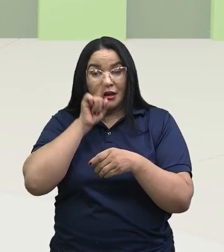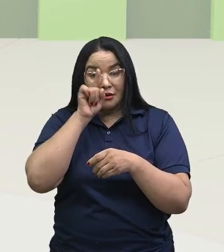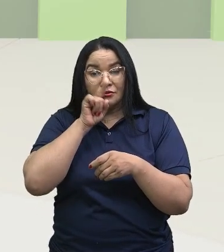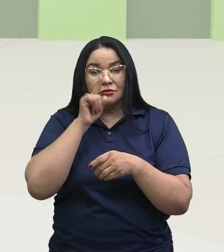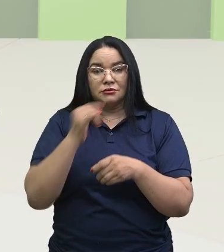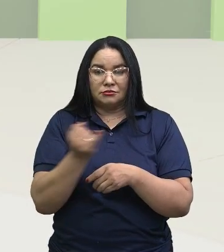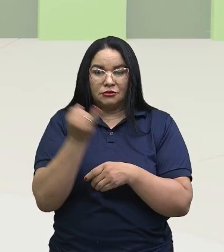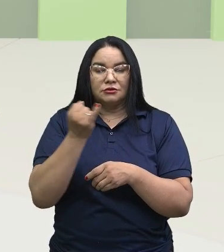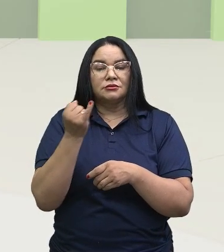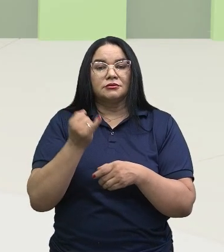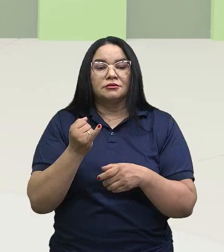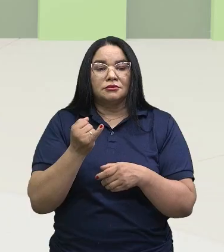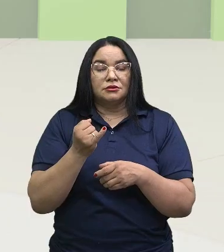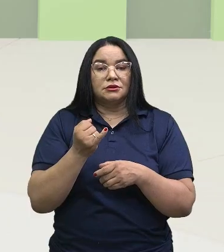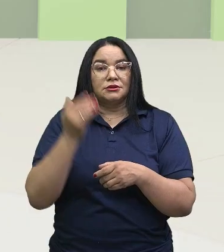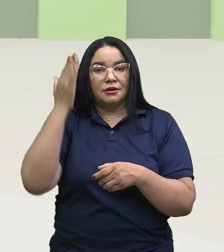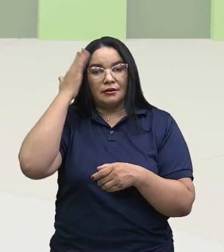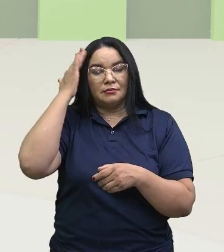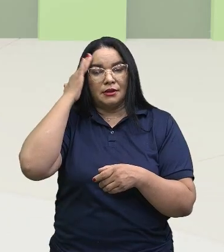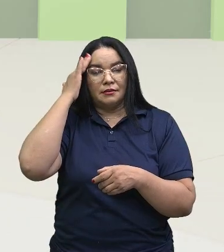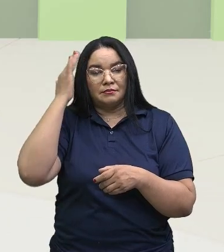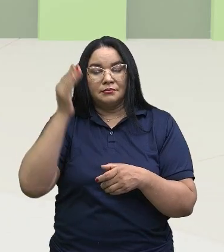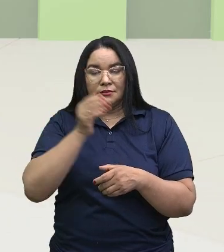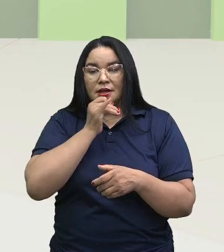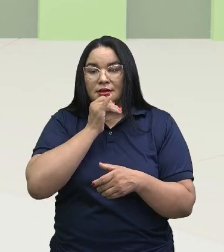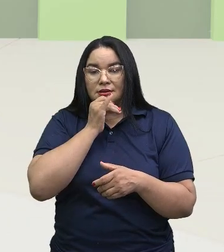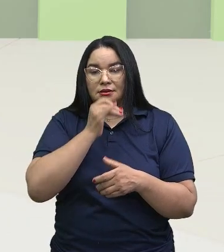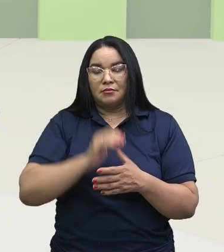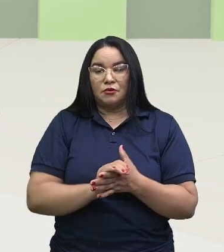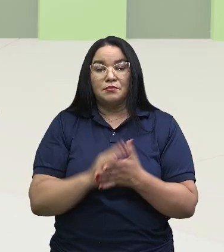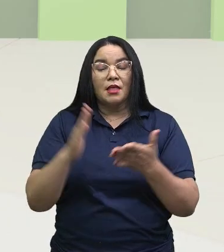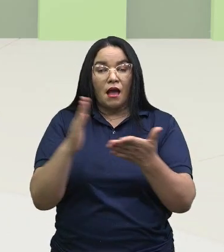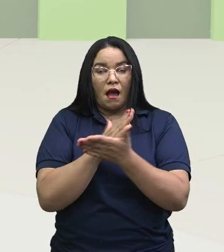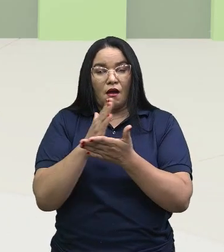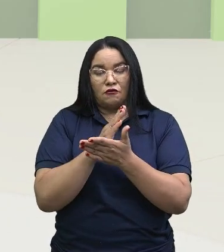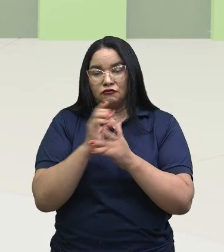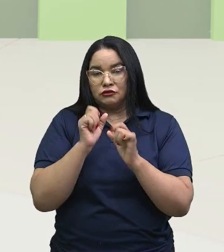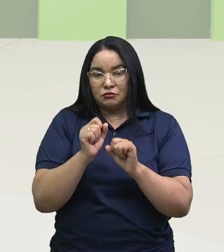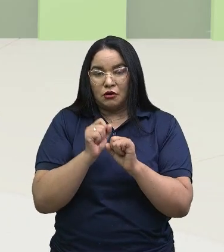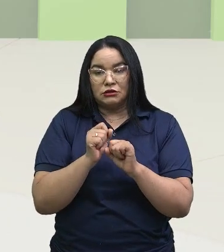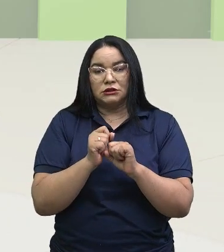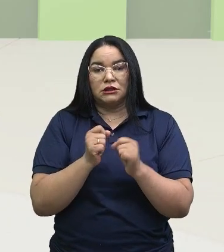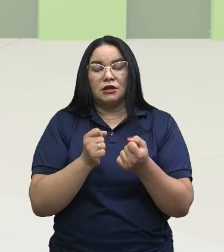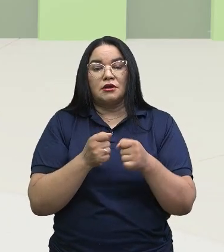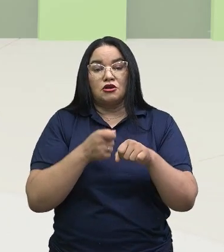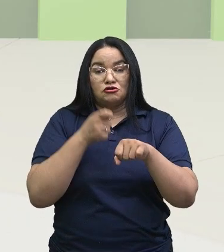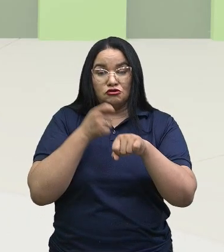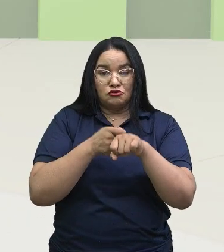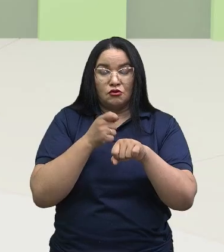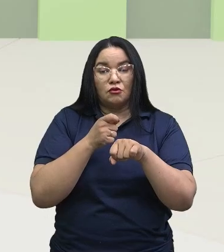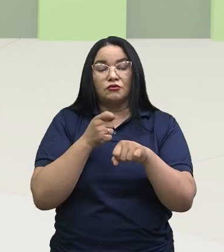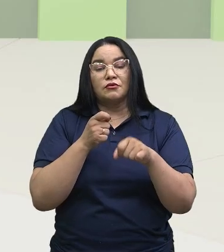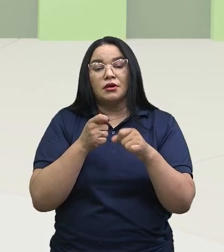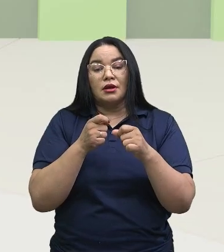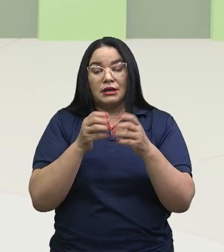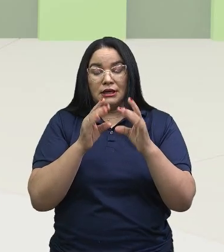deles. Então, no caso, resíduos químicos podem ser, né, sólido, líquido, gasoso, e cada um vai